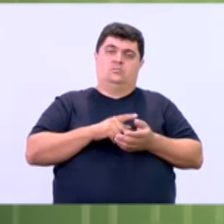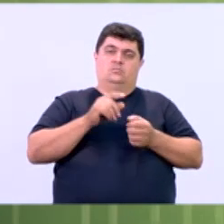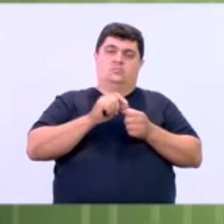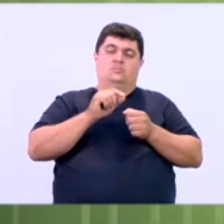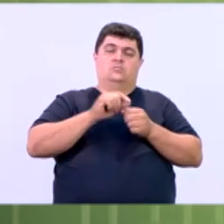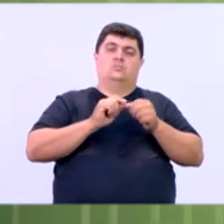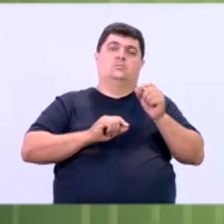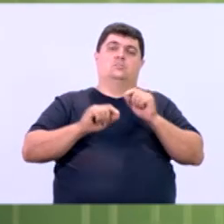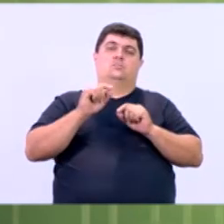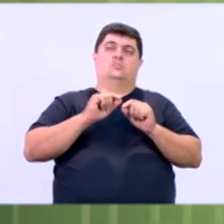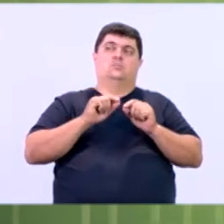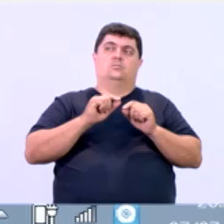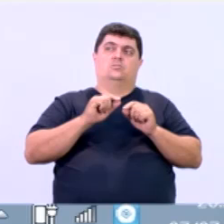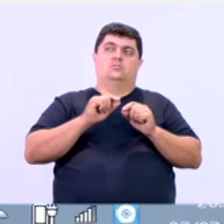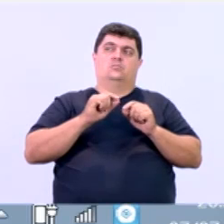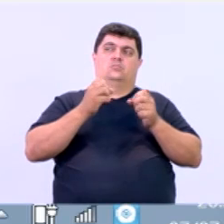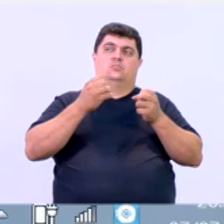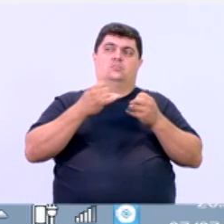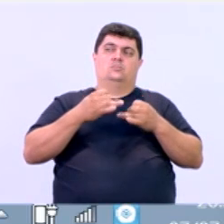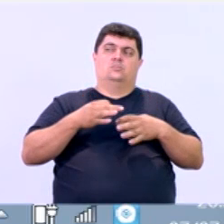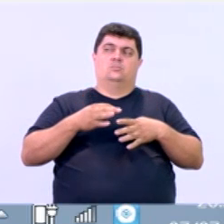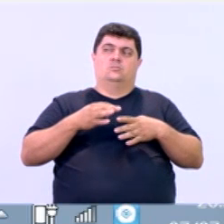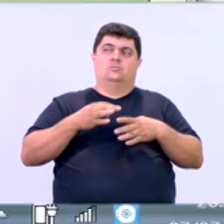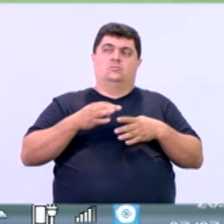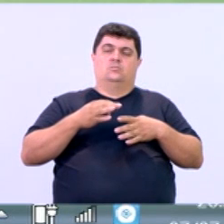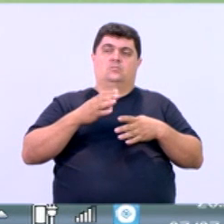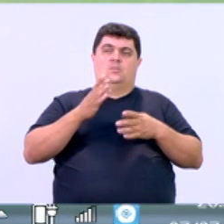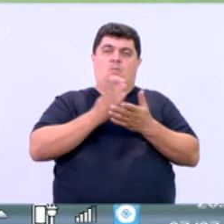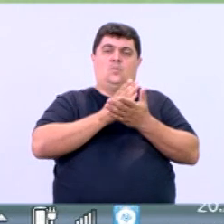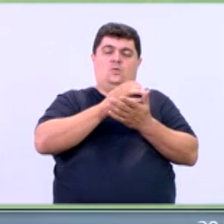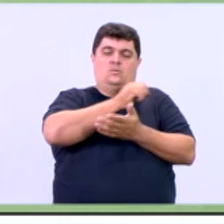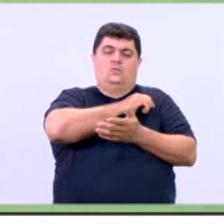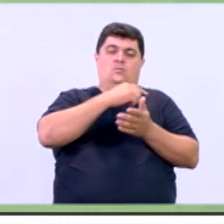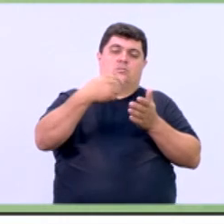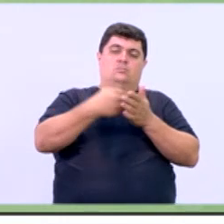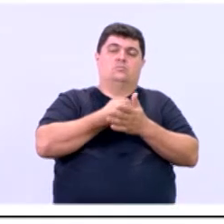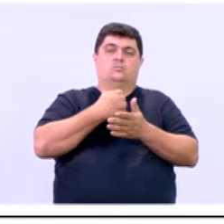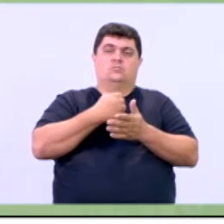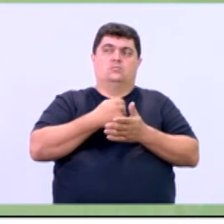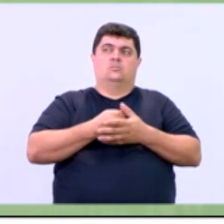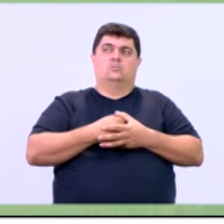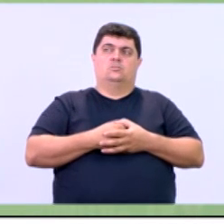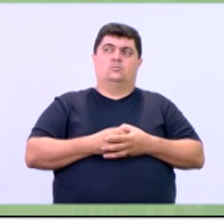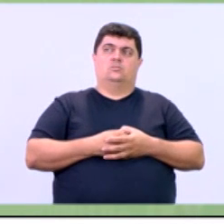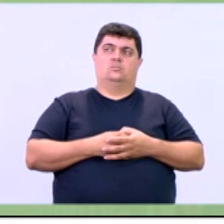em quê? Eu vou falar um pouquinho dela que alguns alunos pediram.